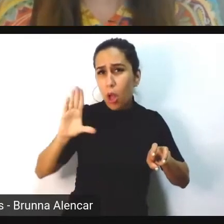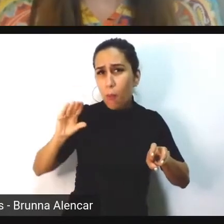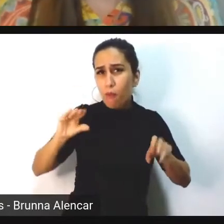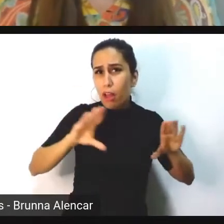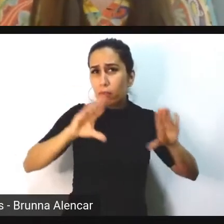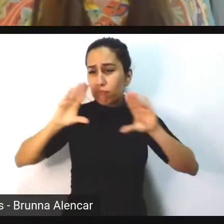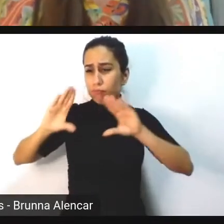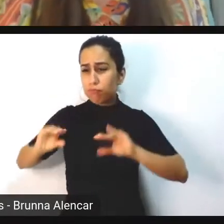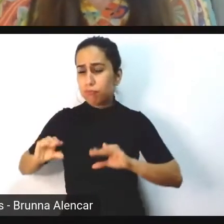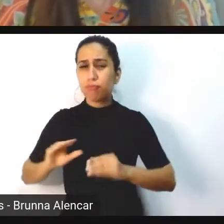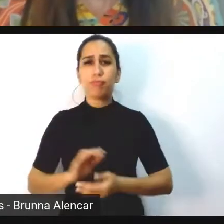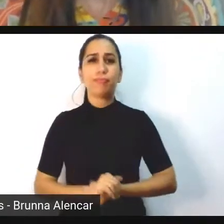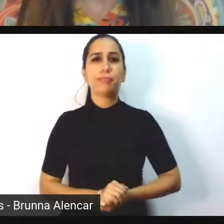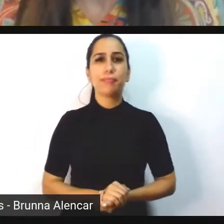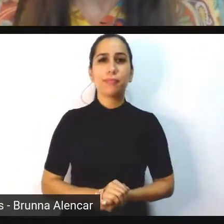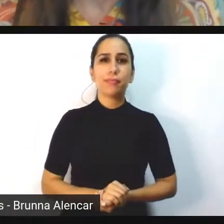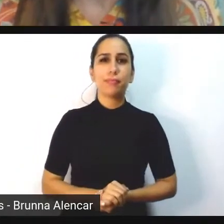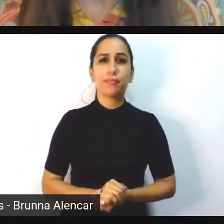Ótimo.